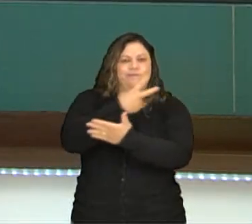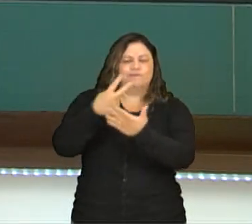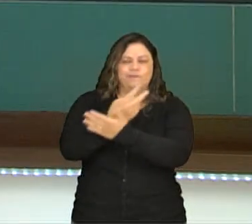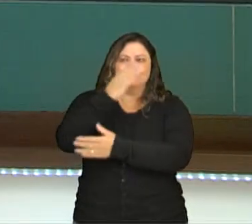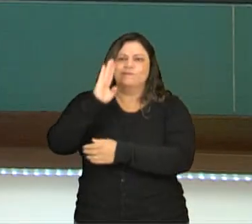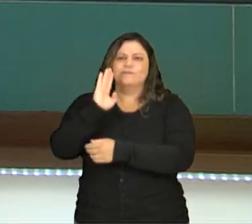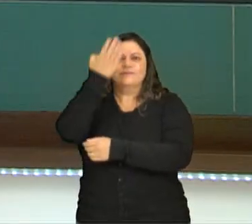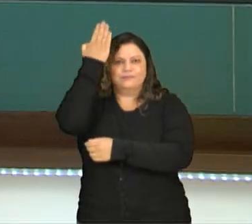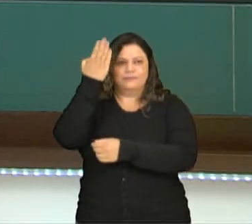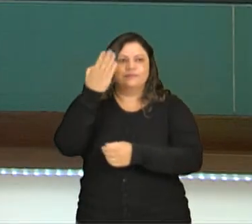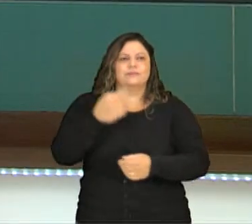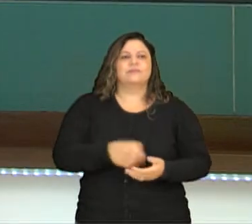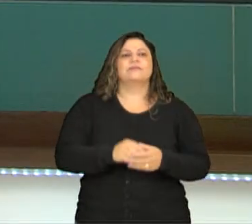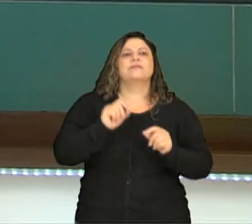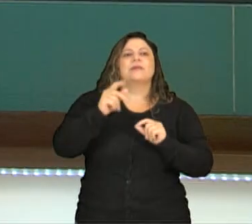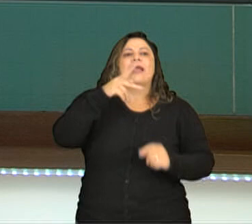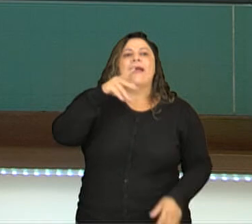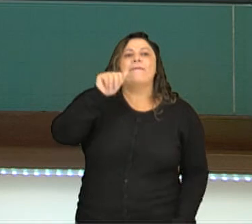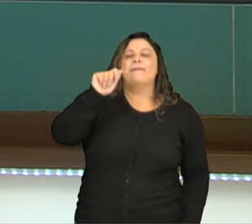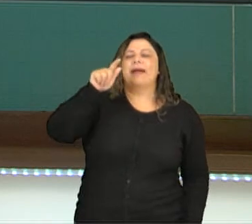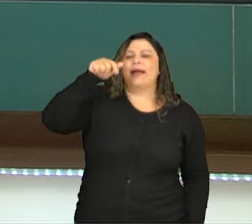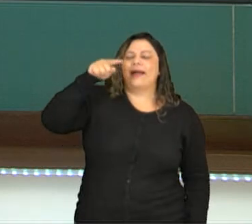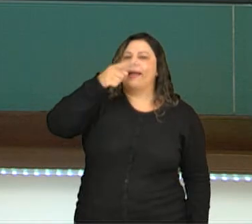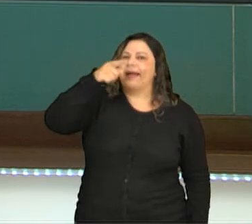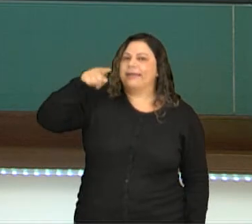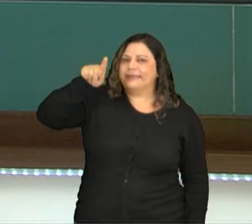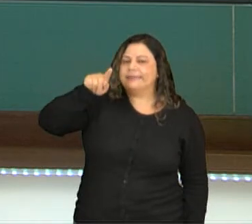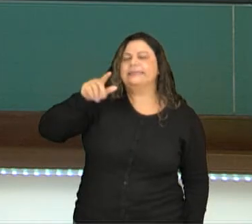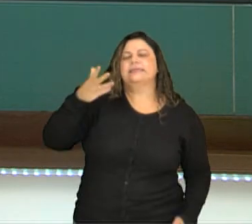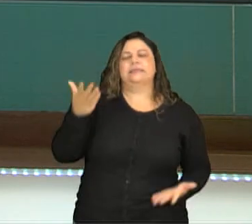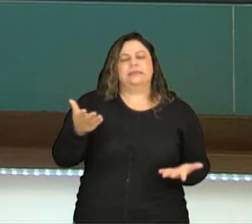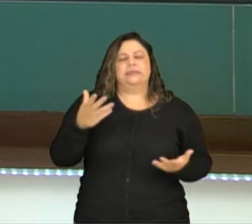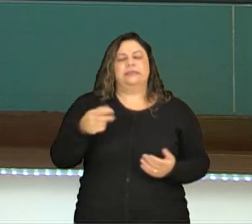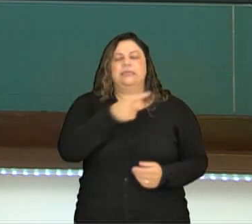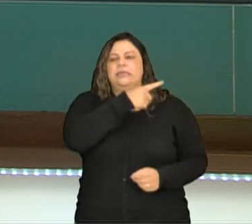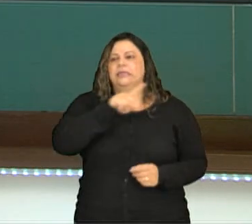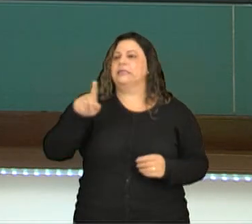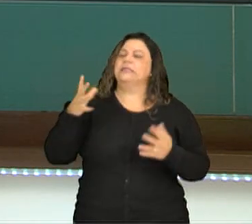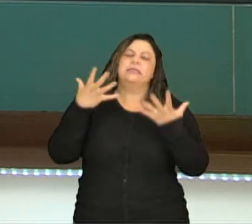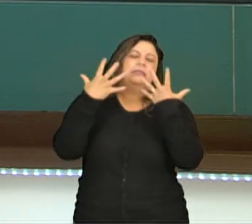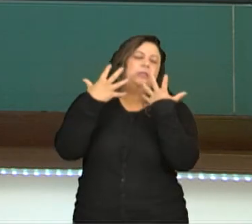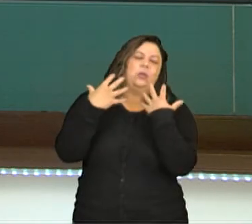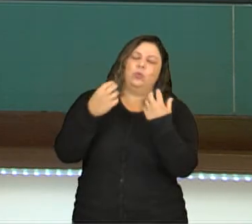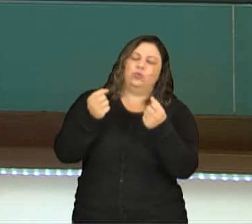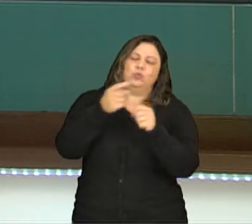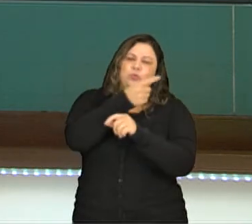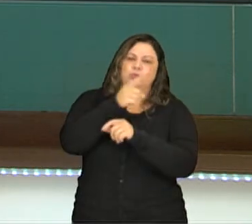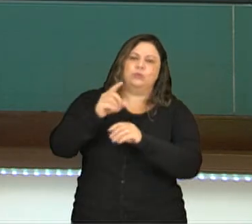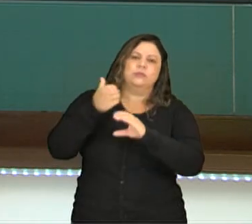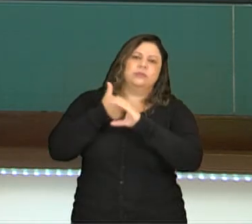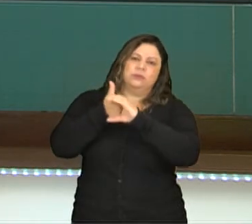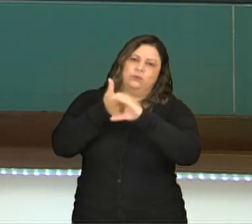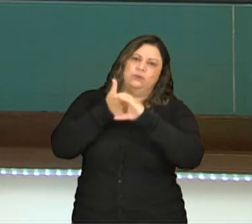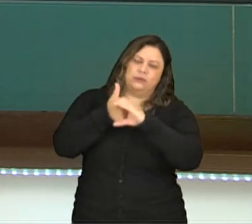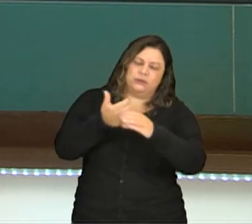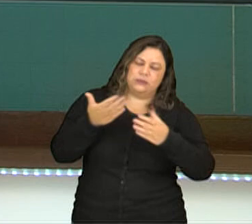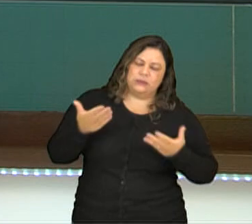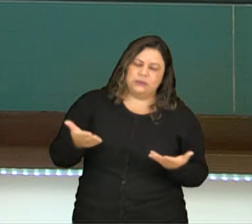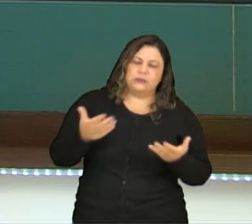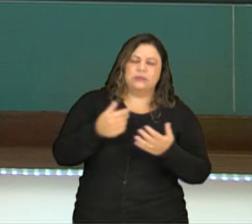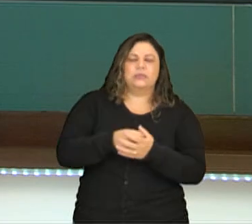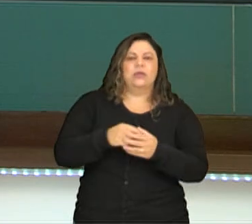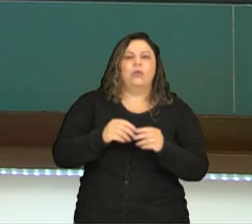que é justamente aquelas pessoas que não são da religiosidade cristã. Então, começa aqui uma deflagração